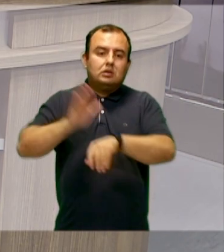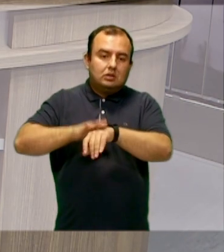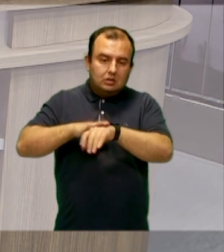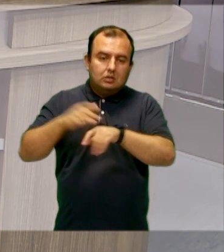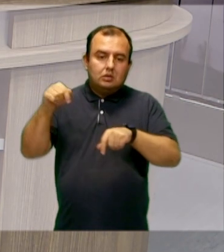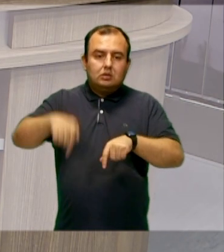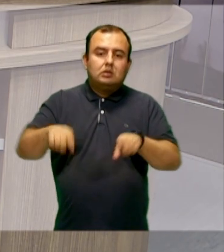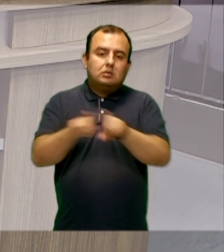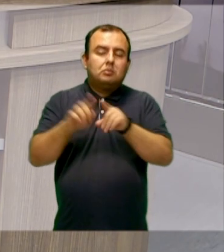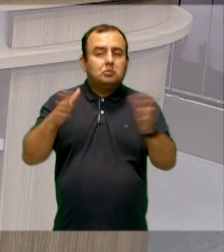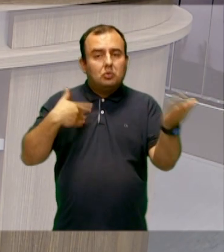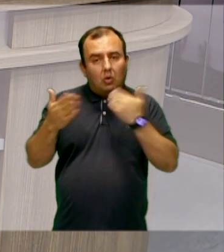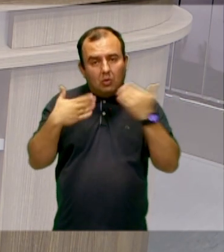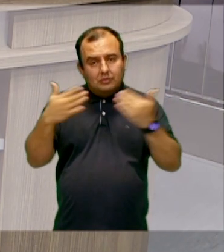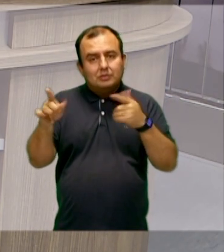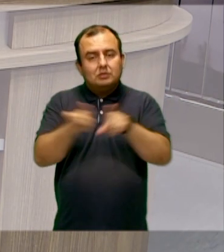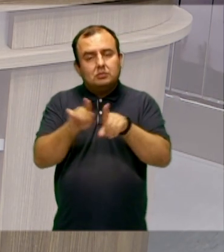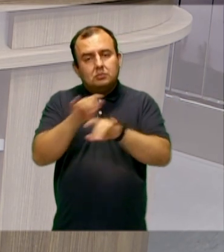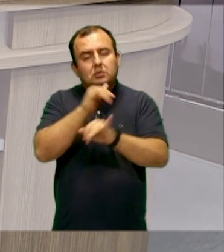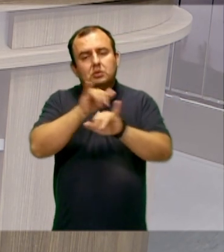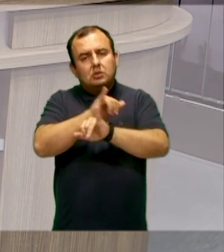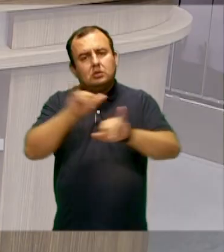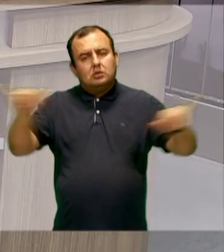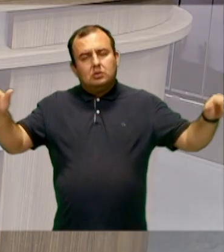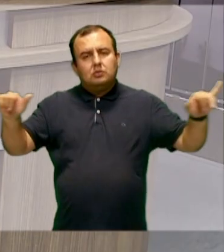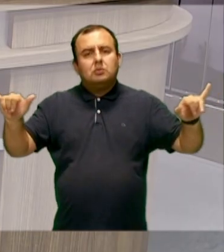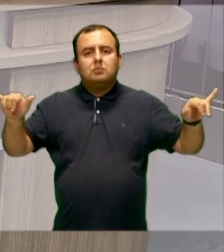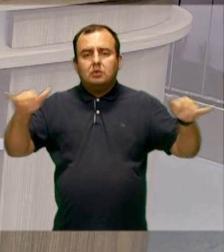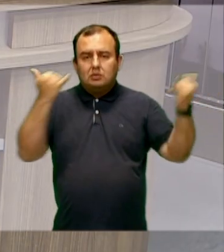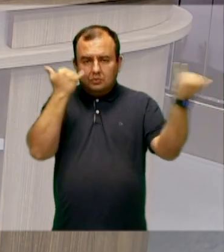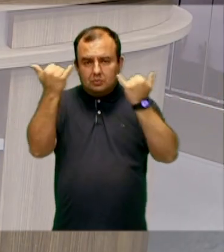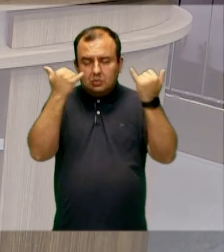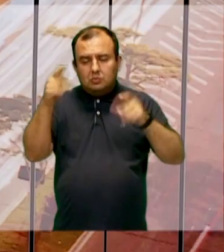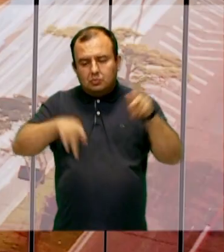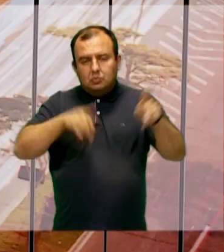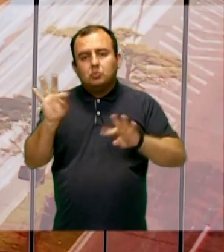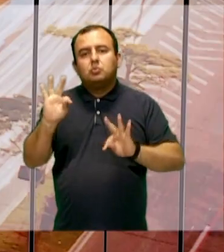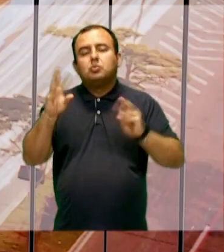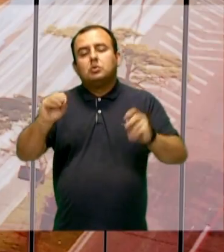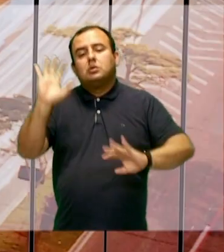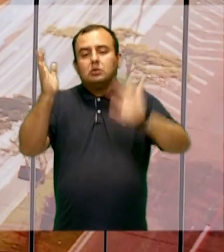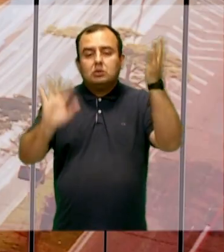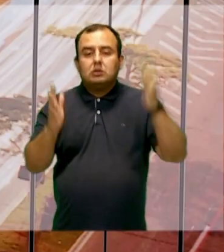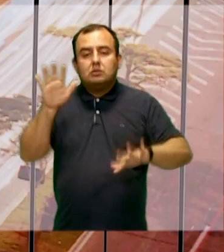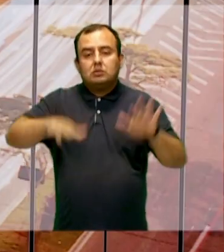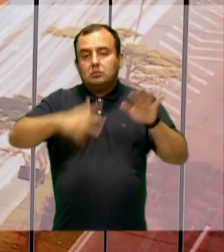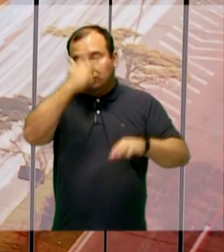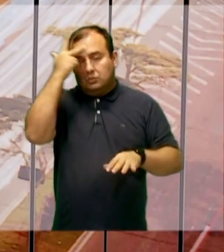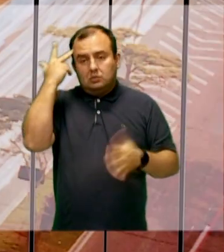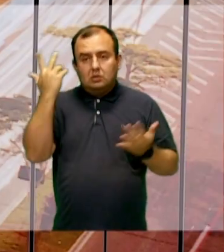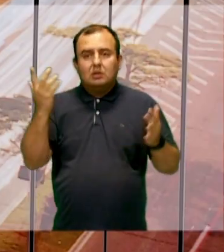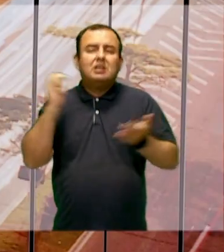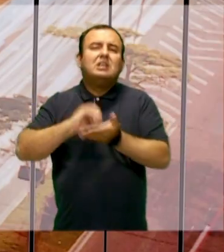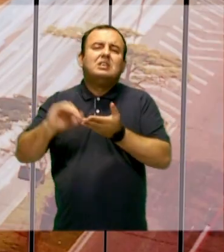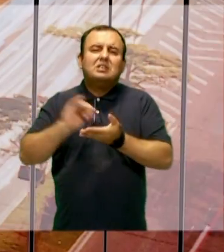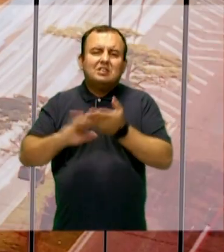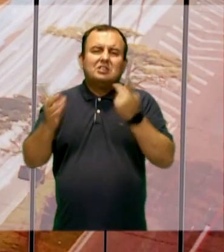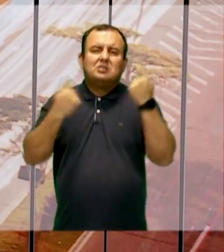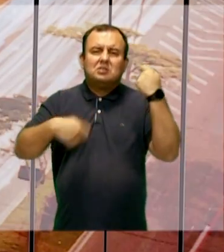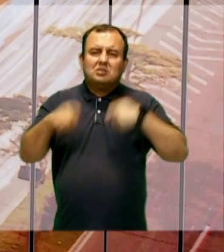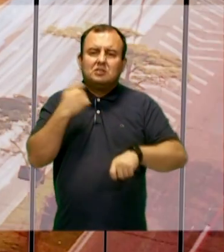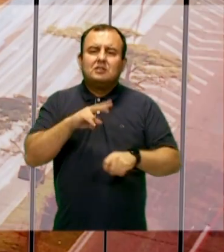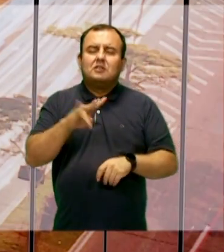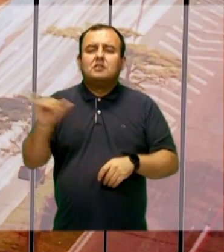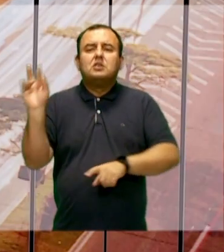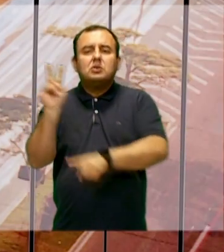aqui para a gente, para conversar, para informar o público sobre tudo que está acontecendo, né? Às vezes as pessoas podem achar assim, a Secretaria de Administração vai